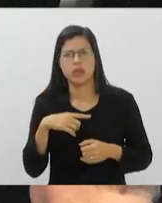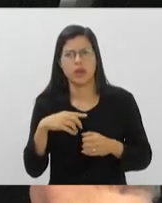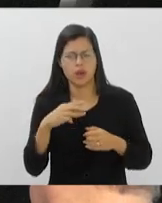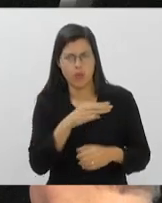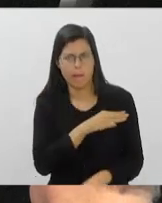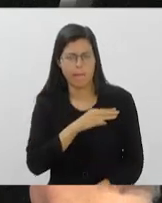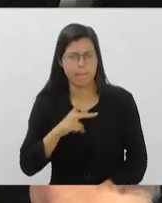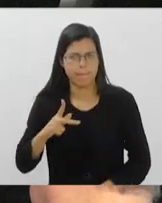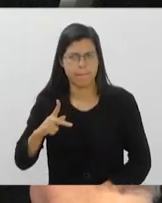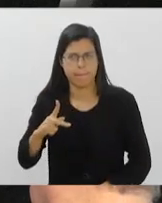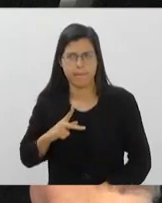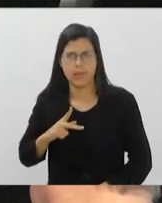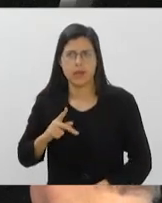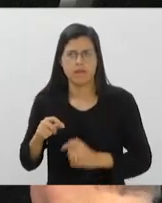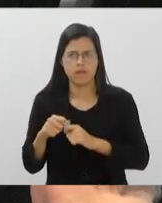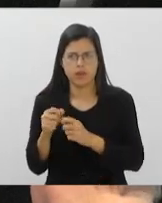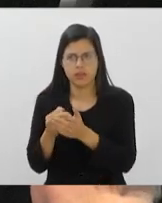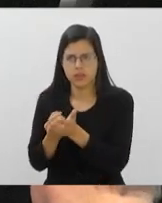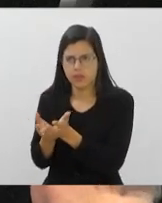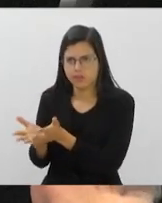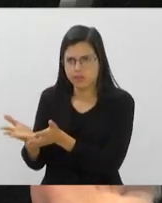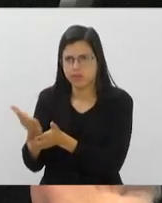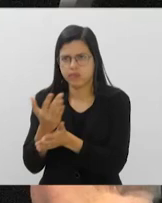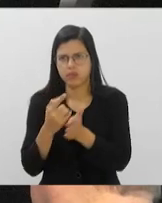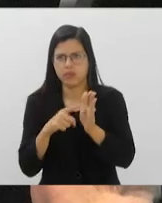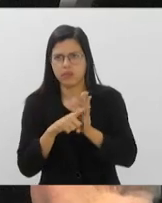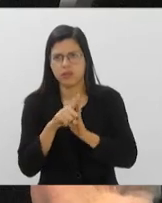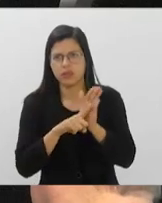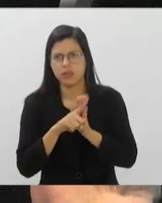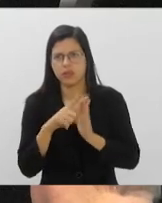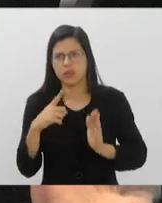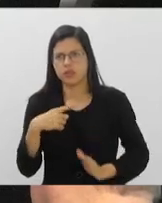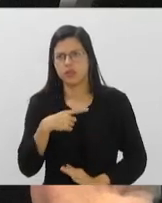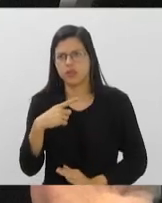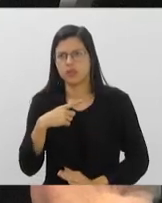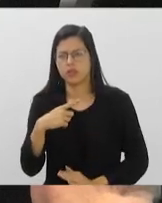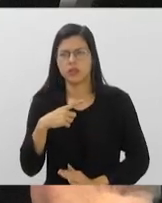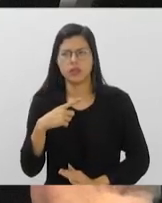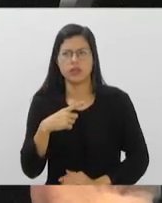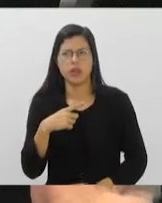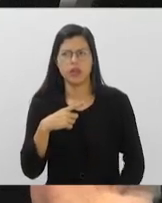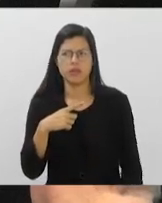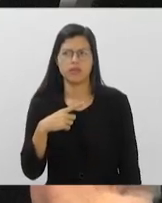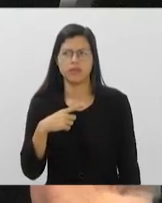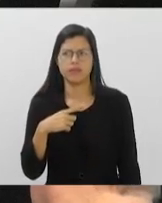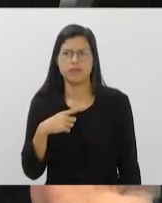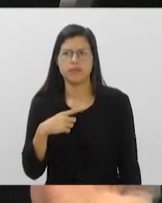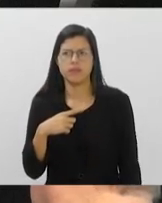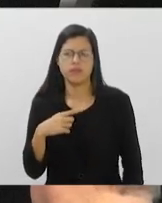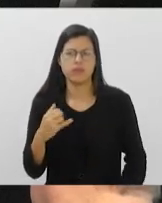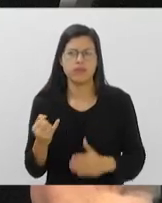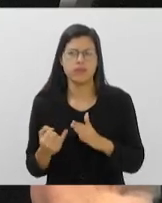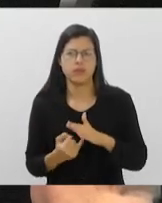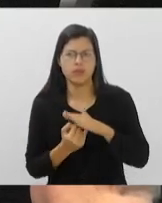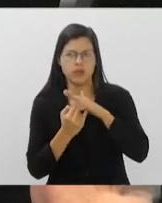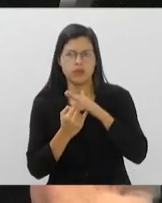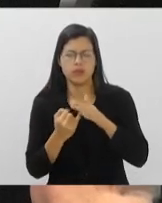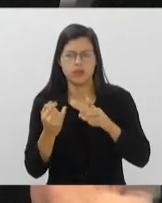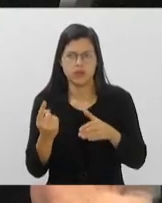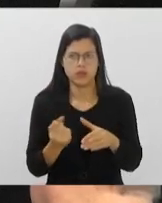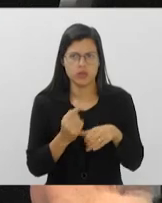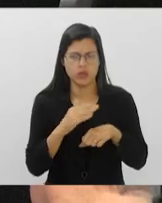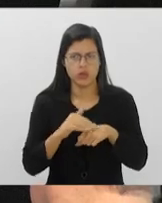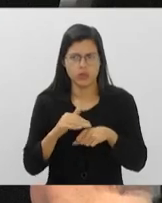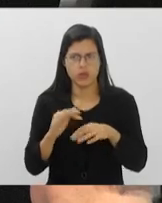essa faz esse levantamento Então a gente tem um número de eh instituição de acolhimento barra famílias